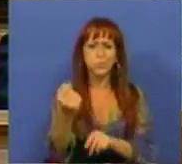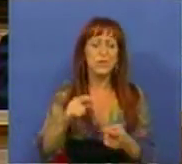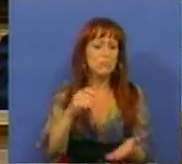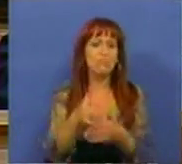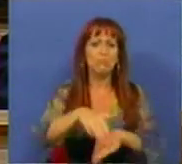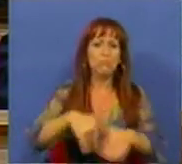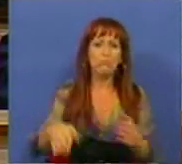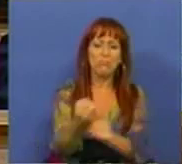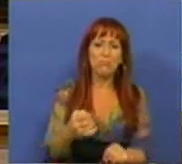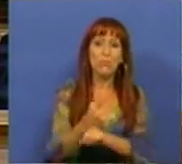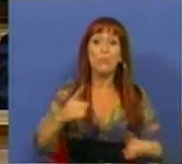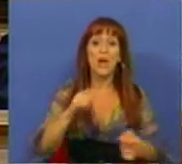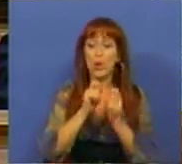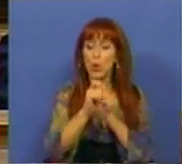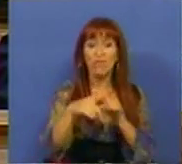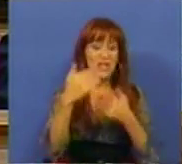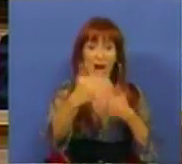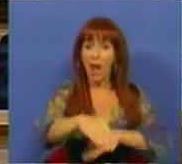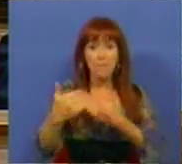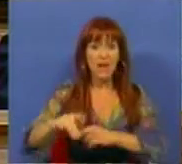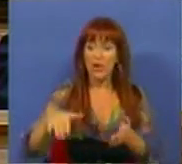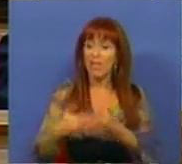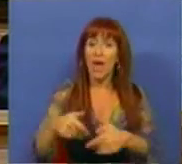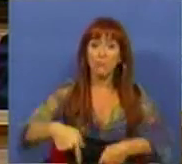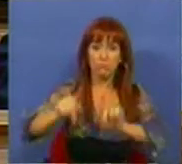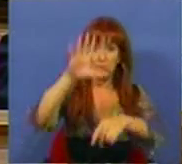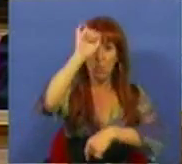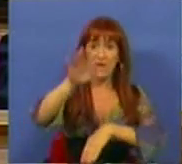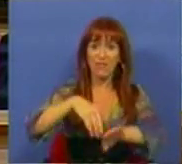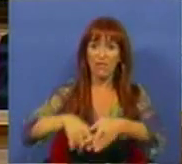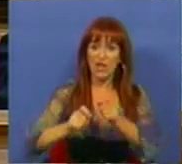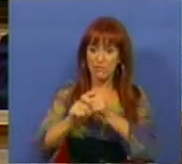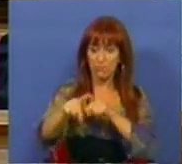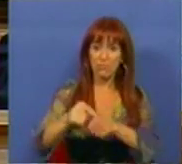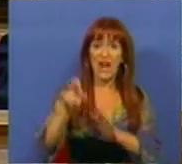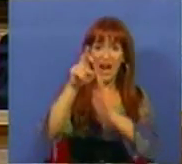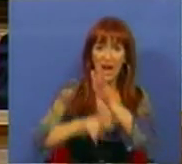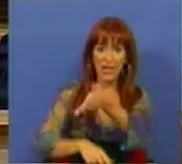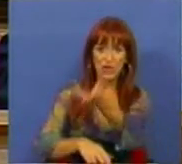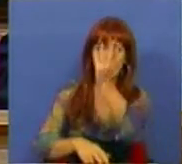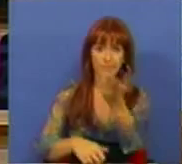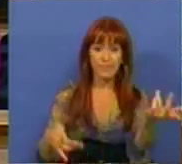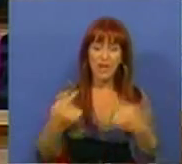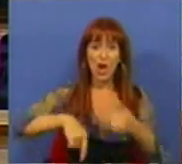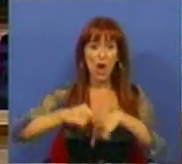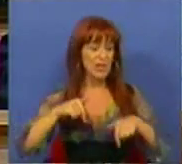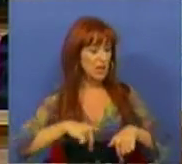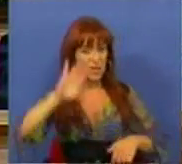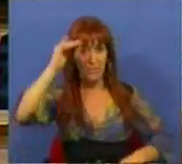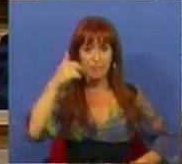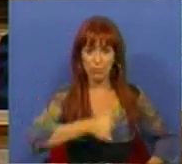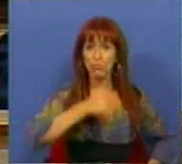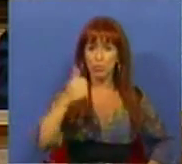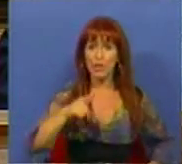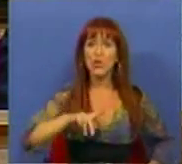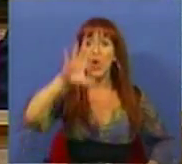inócuo. É inócuo porque não define limites e deixa para o Governo a definição dessas regras, e nós aqui sabemos muito